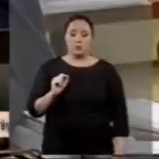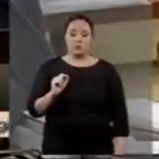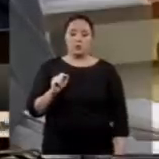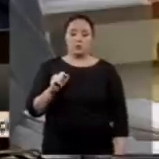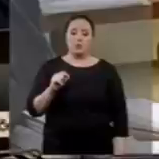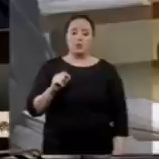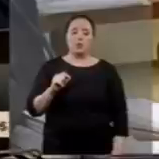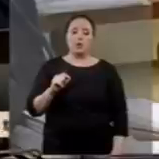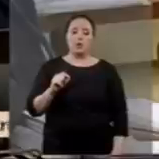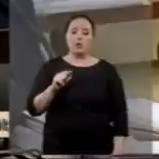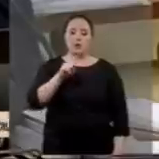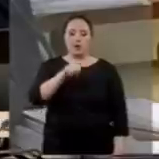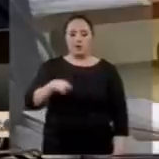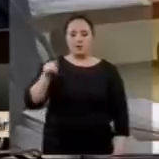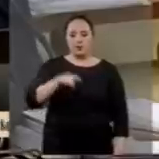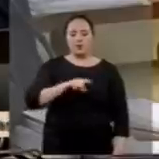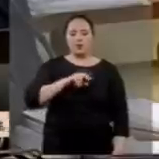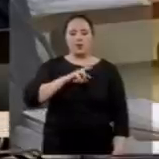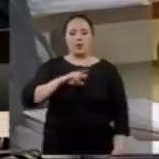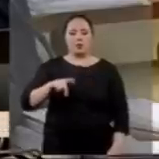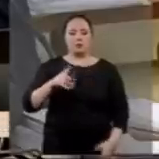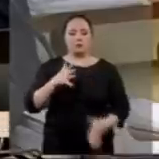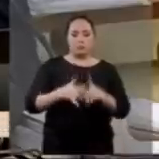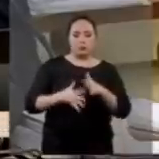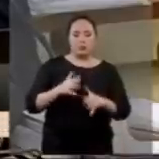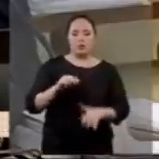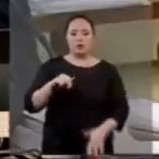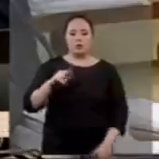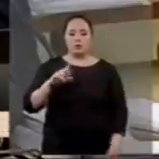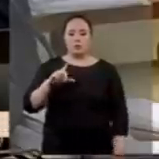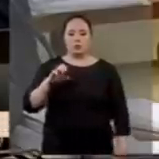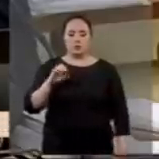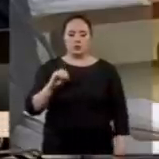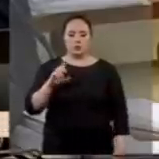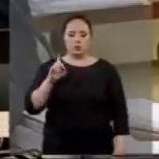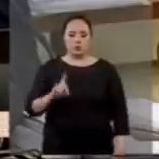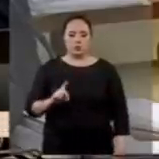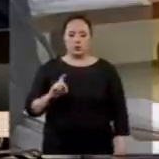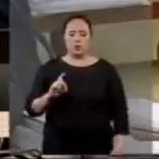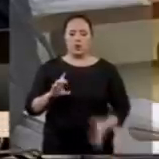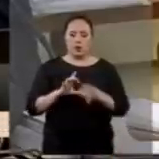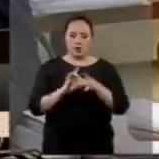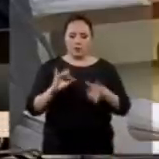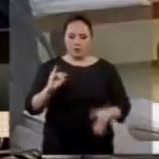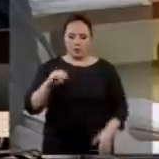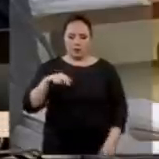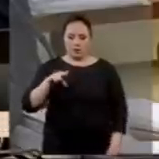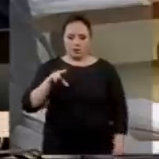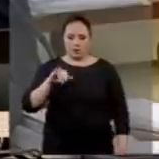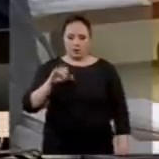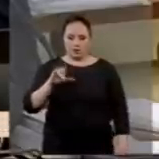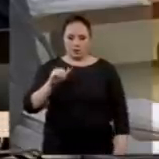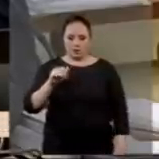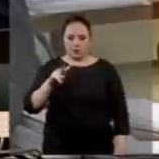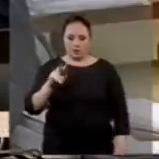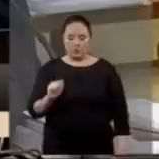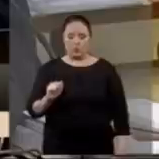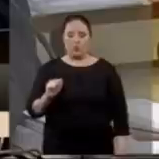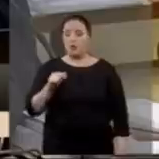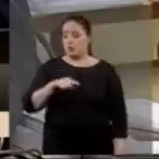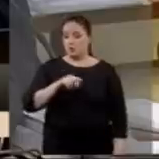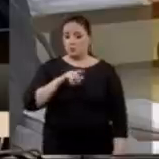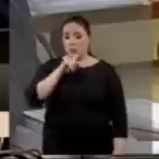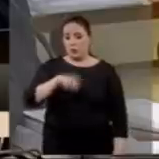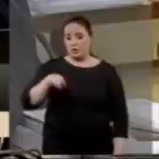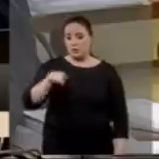cancelamento, ela não compromete o núcleo essencial do direito à livre iniciativa. O cancelamento do registro não impede de modo